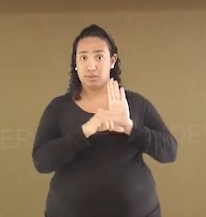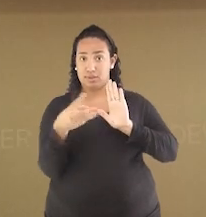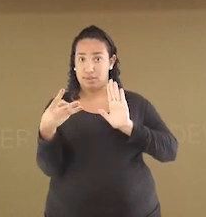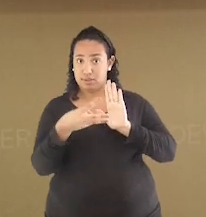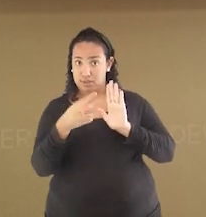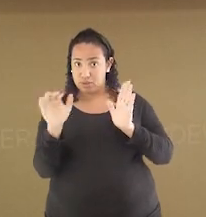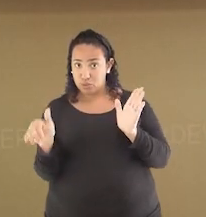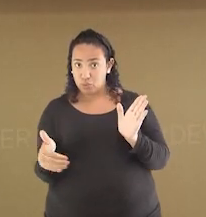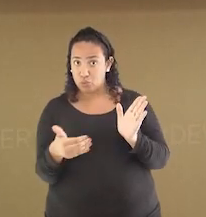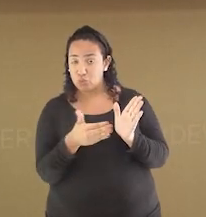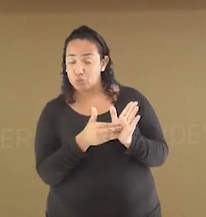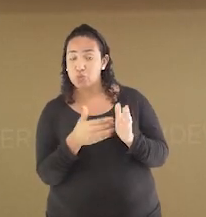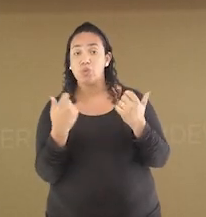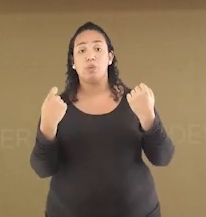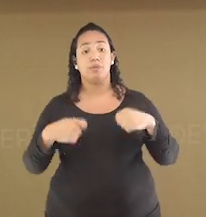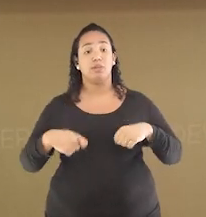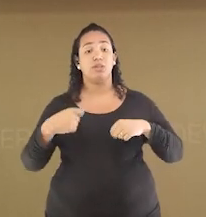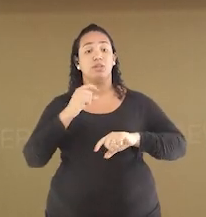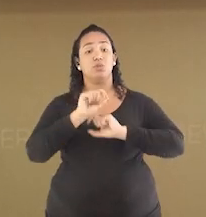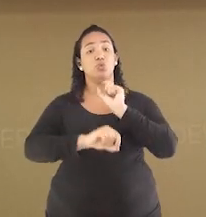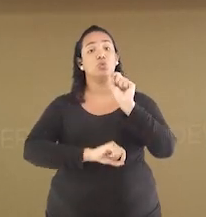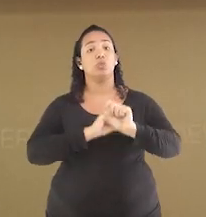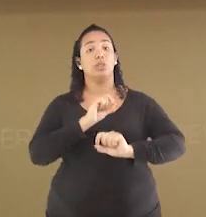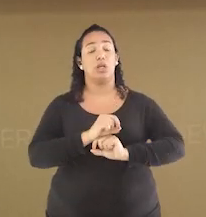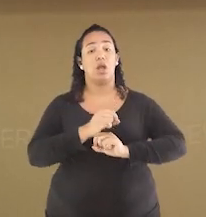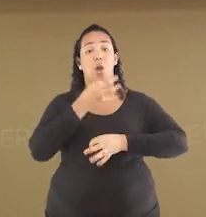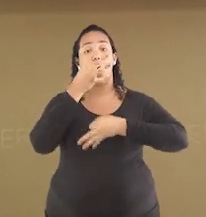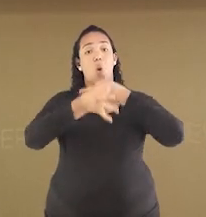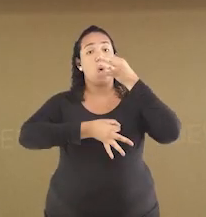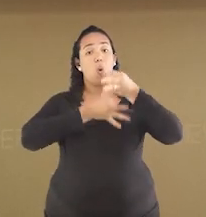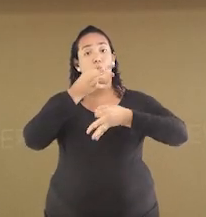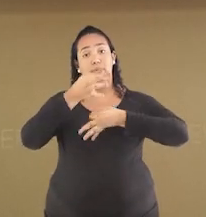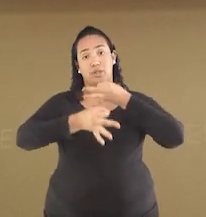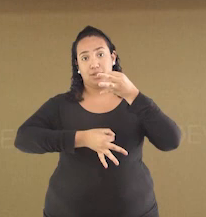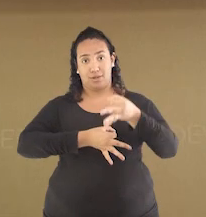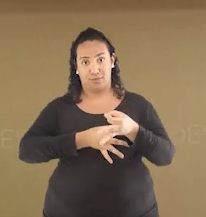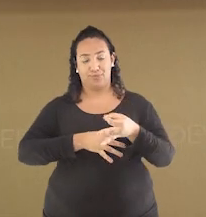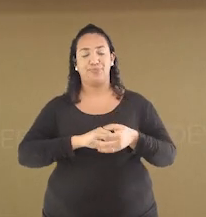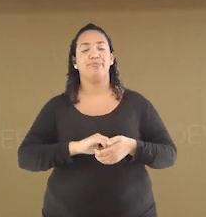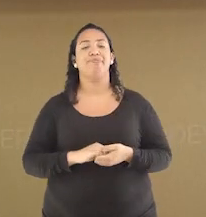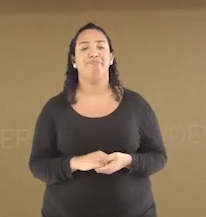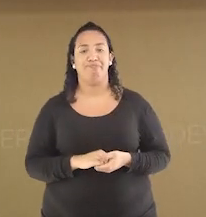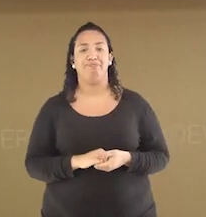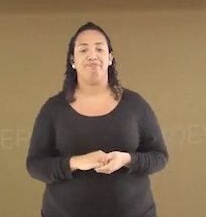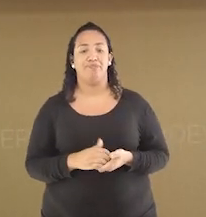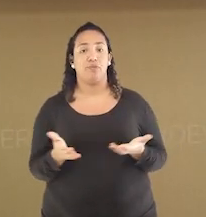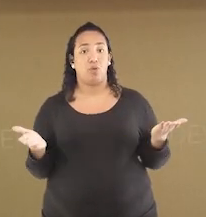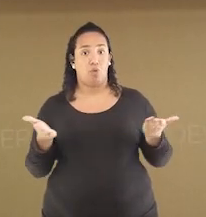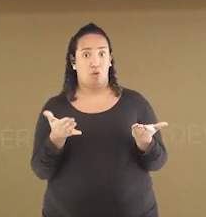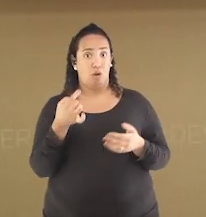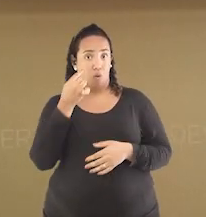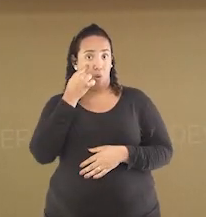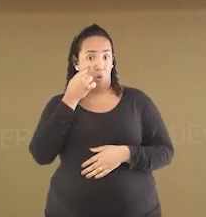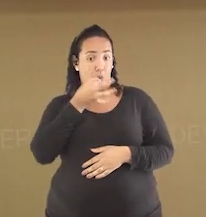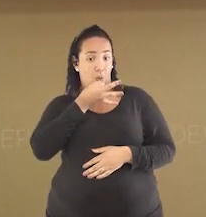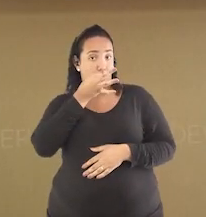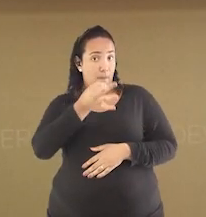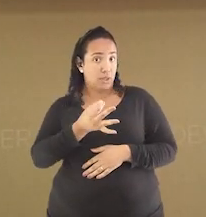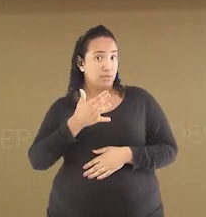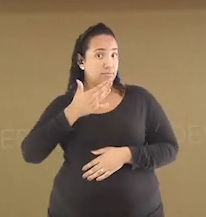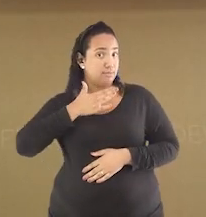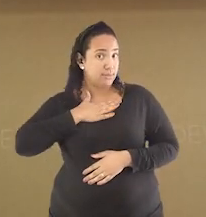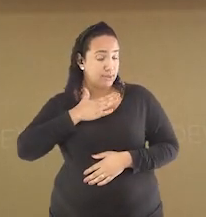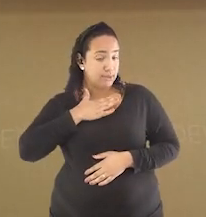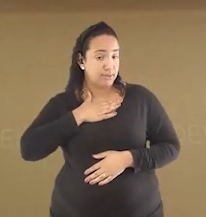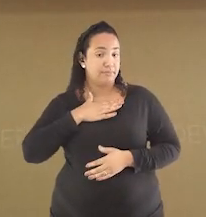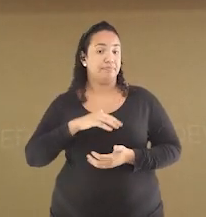último parágrafo deve constar a avaliação crítica da obra. Veja a minha opinião como